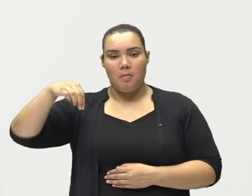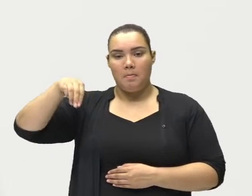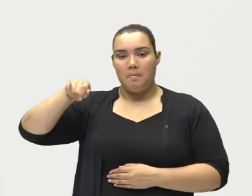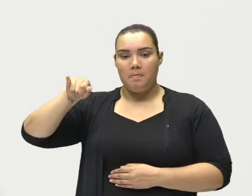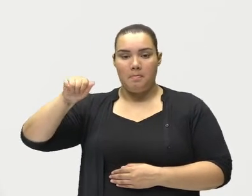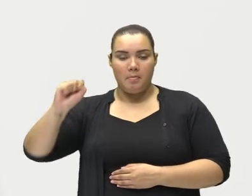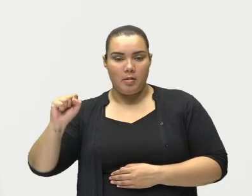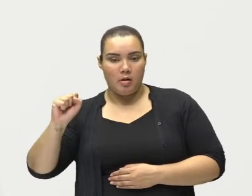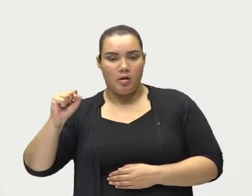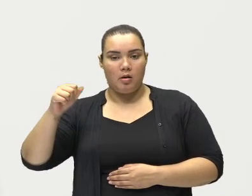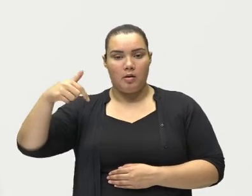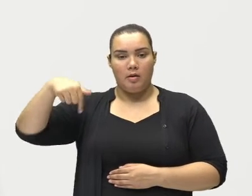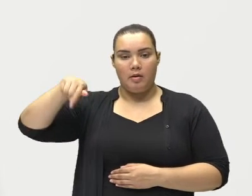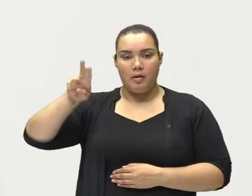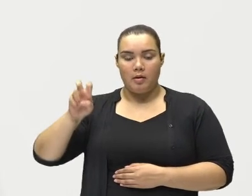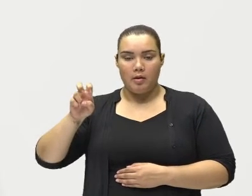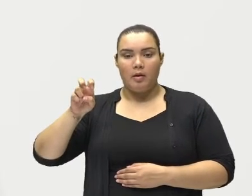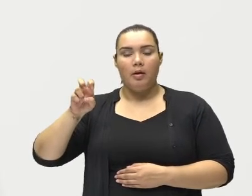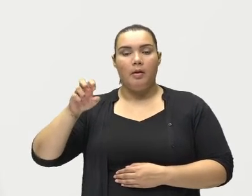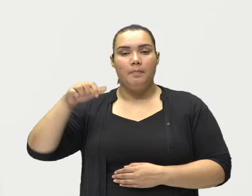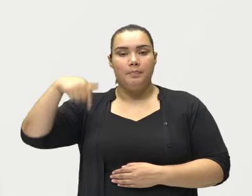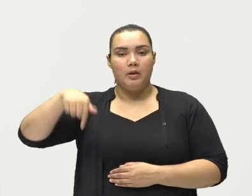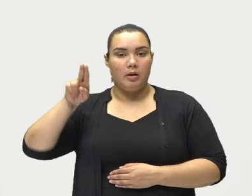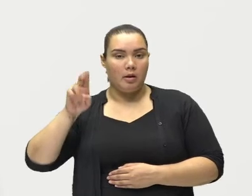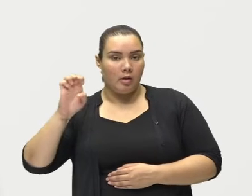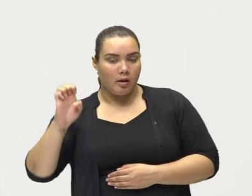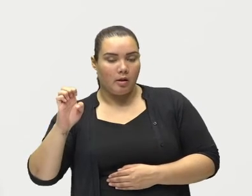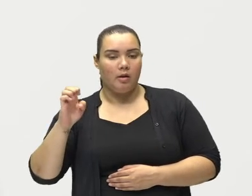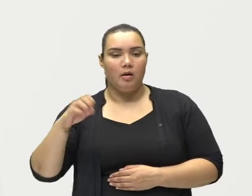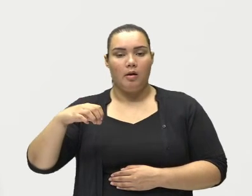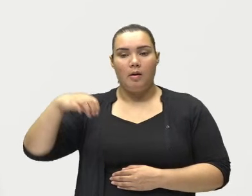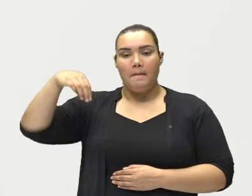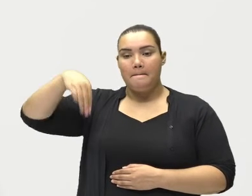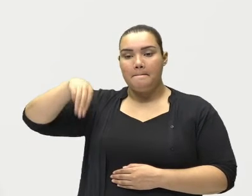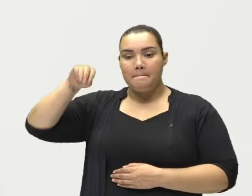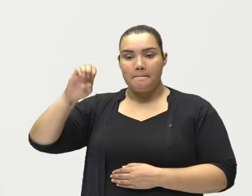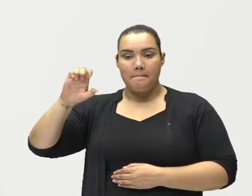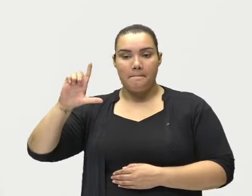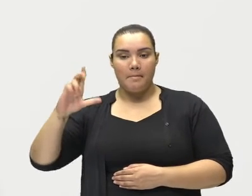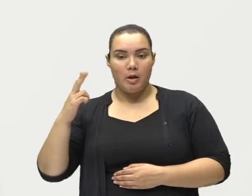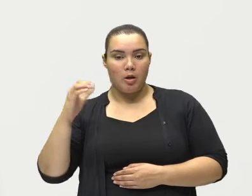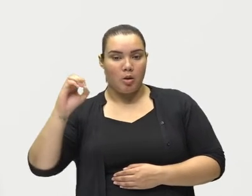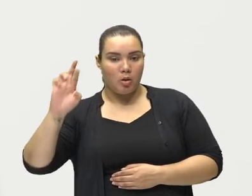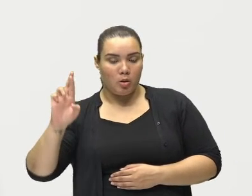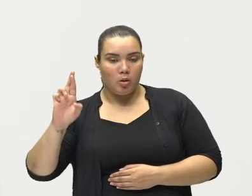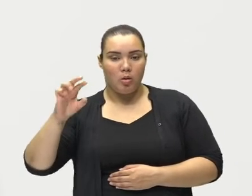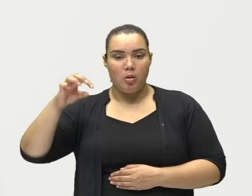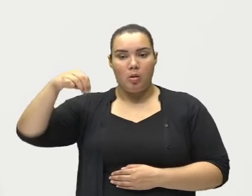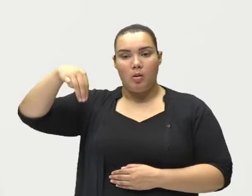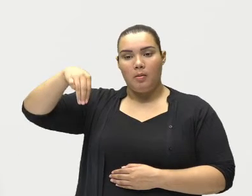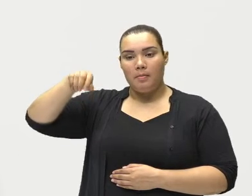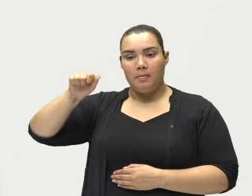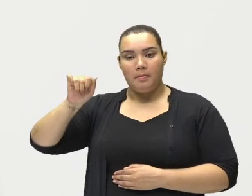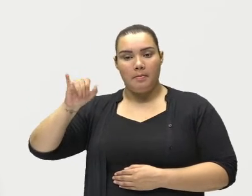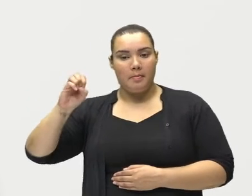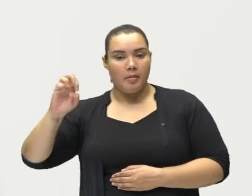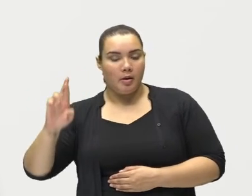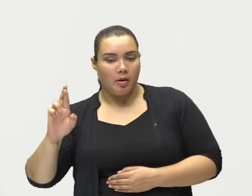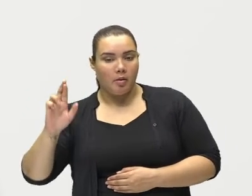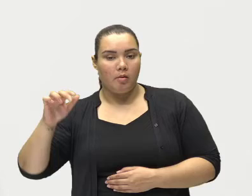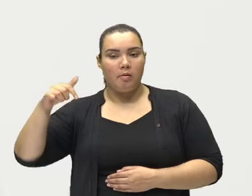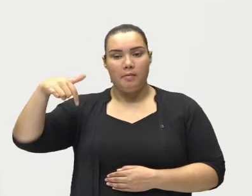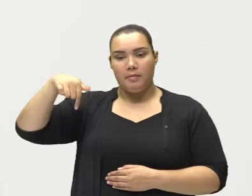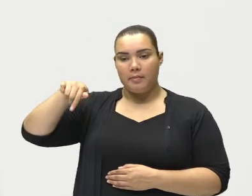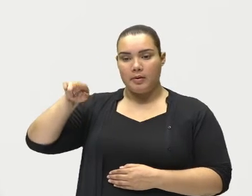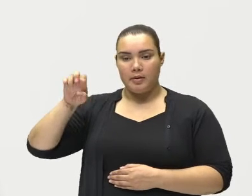que, melhor do que, maior do que, né? Então, essas